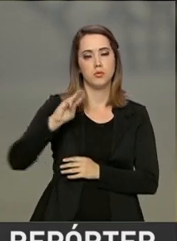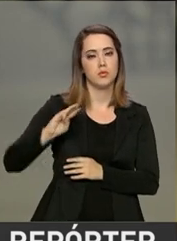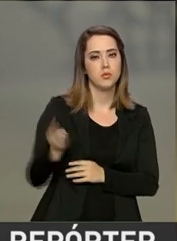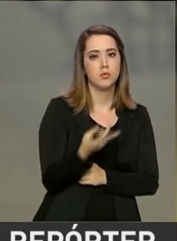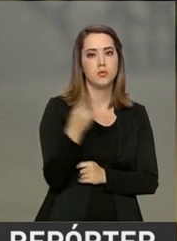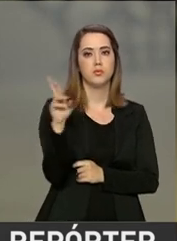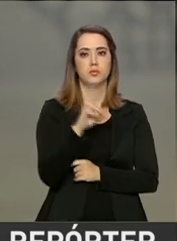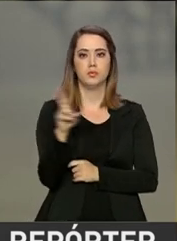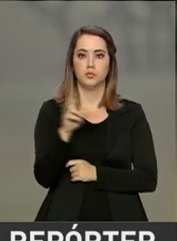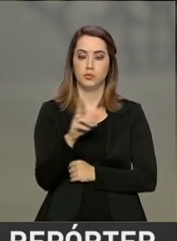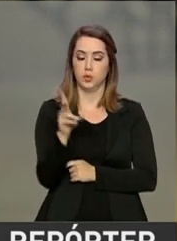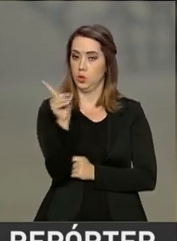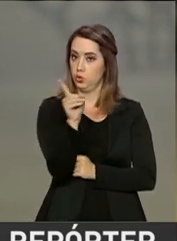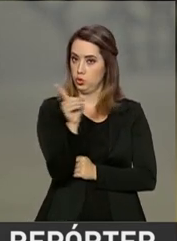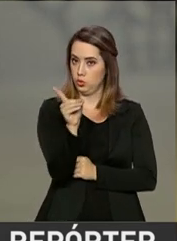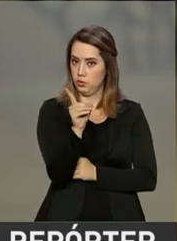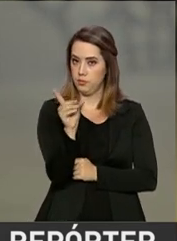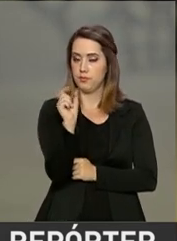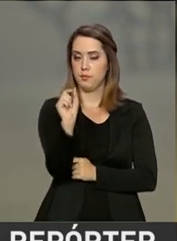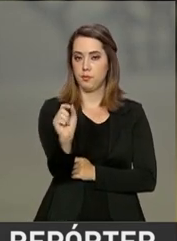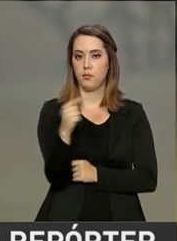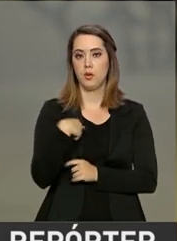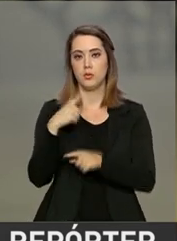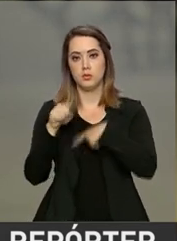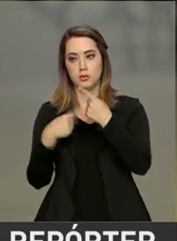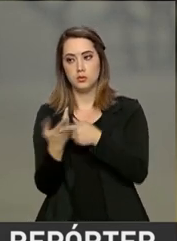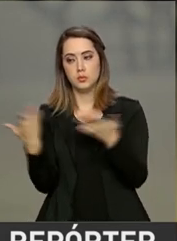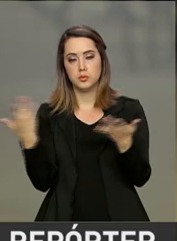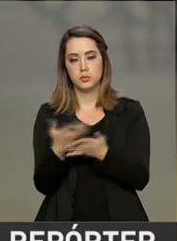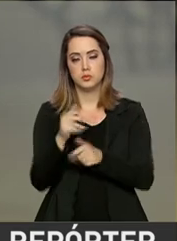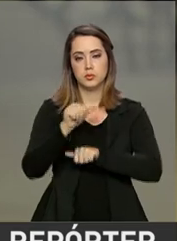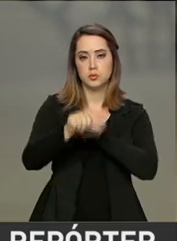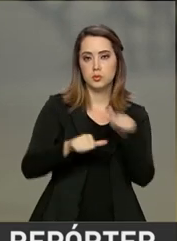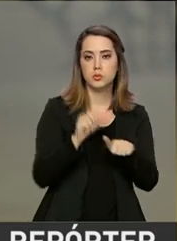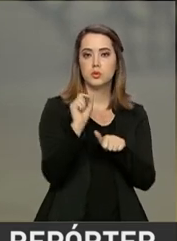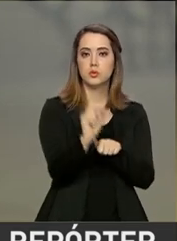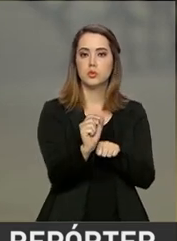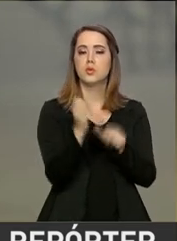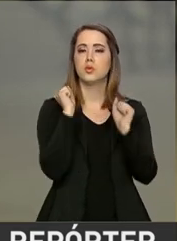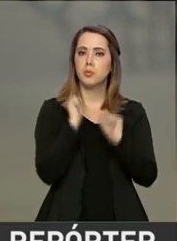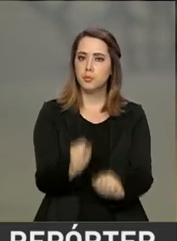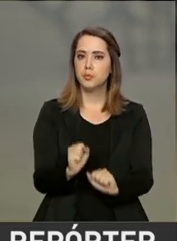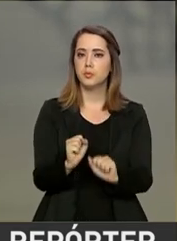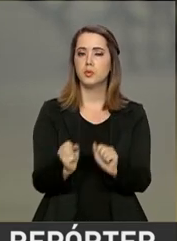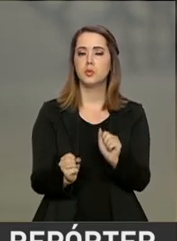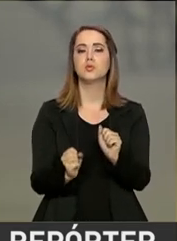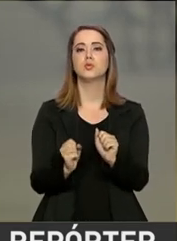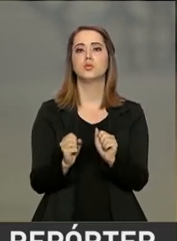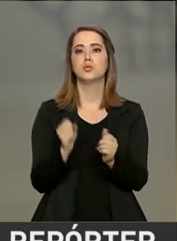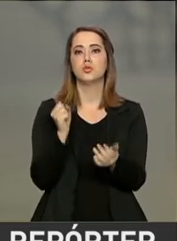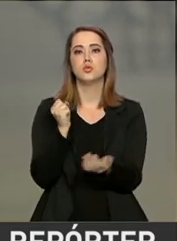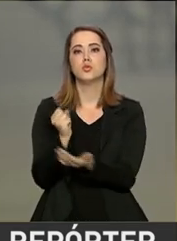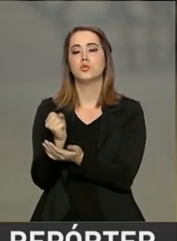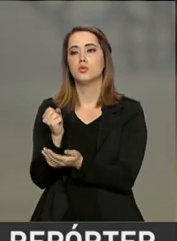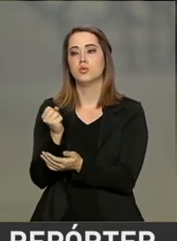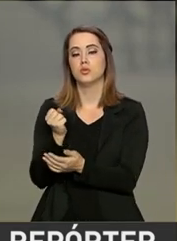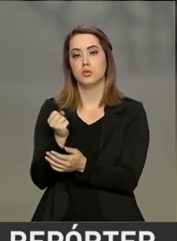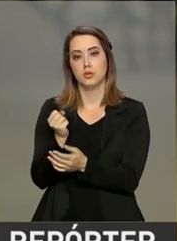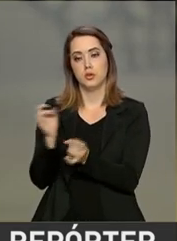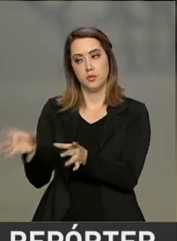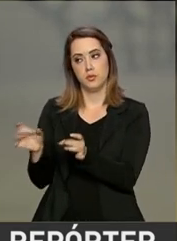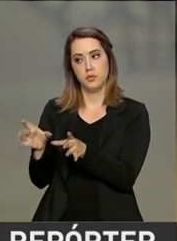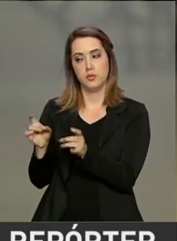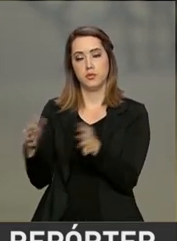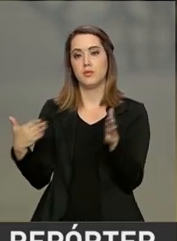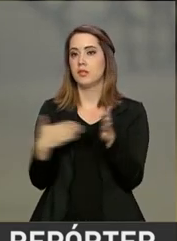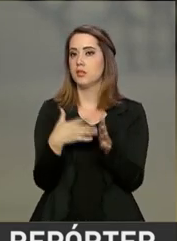a partir dessa nova negociação os frigoríficos brasileiros em conjunto vão poder vender até 68 toneladas de carne